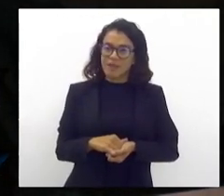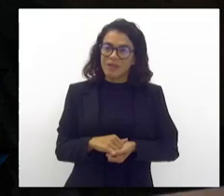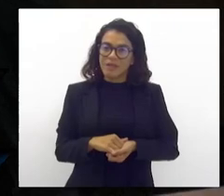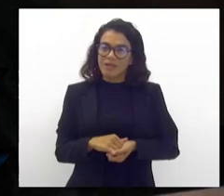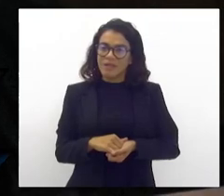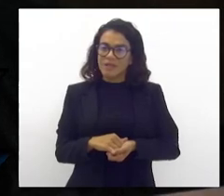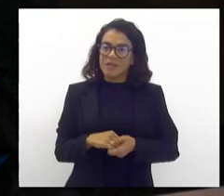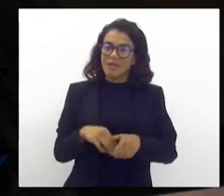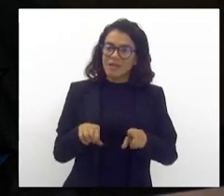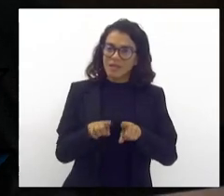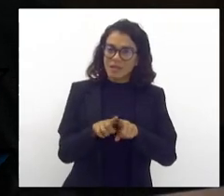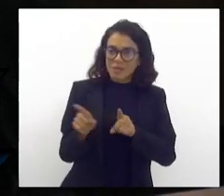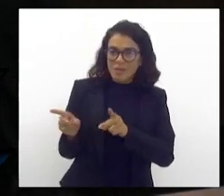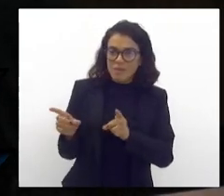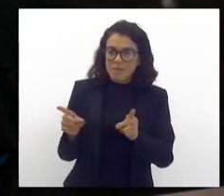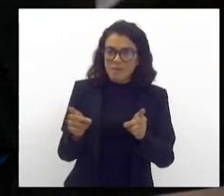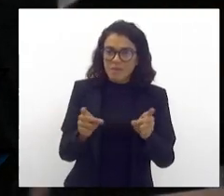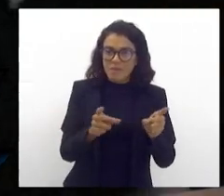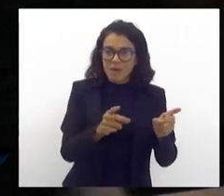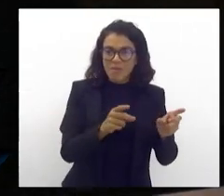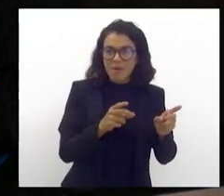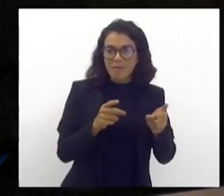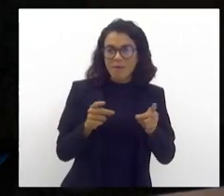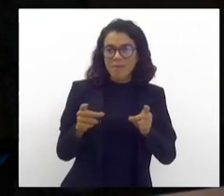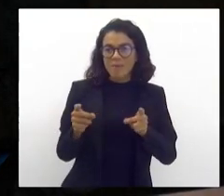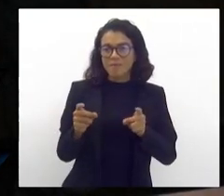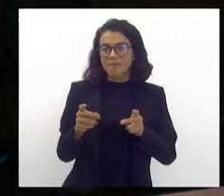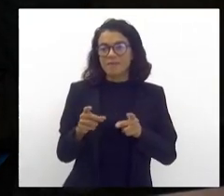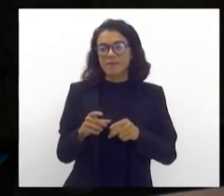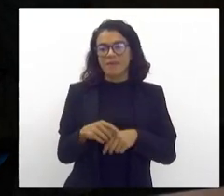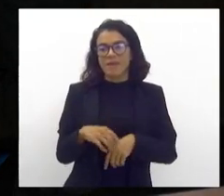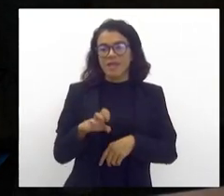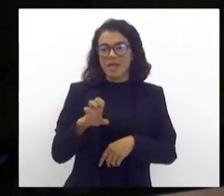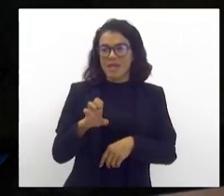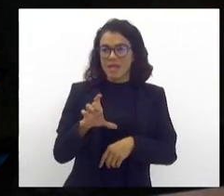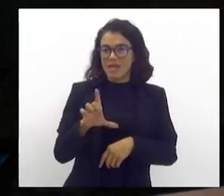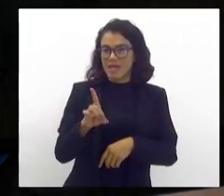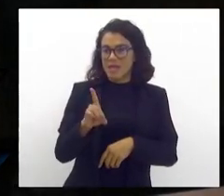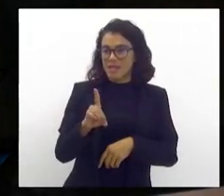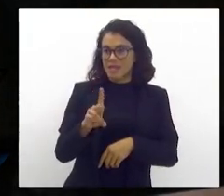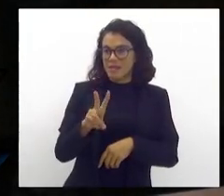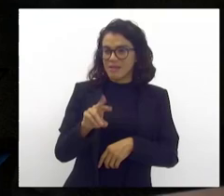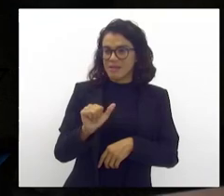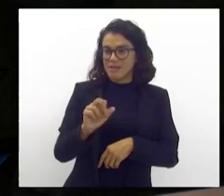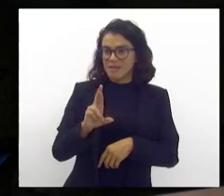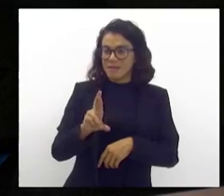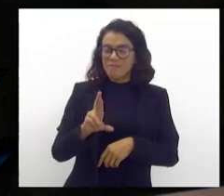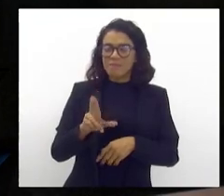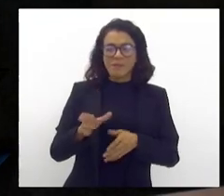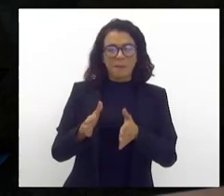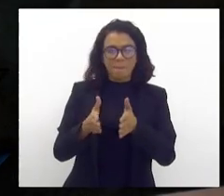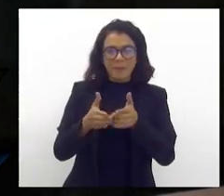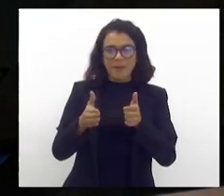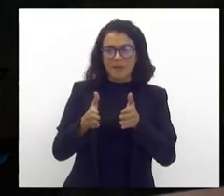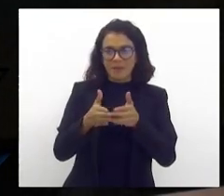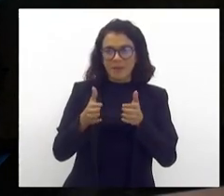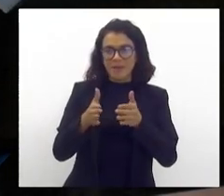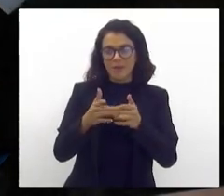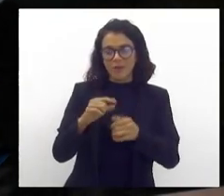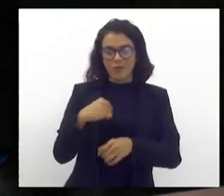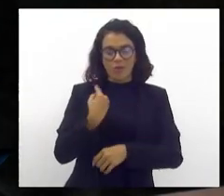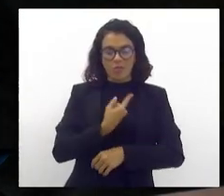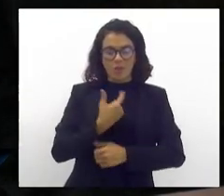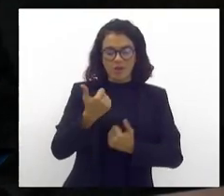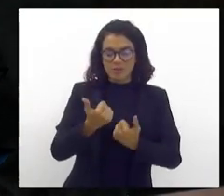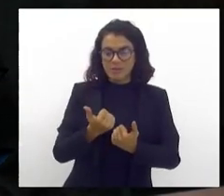o meio comercial, através do Edivar Chagas Filho, tem pedido muito o nosso apoio para